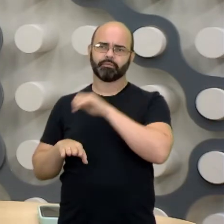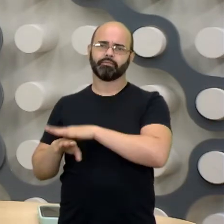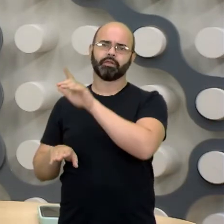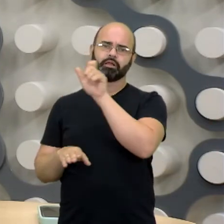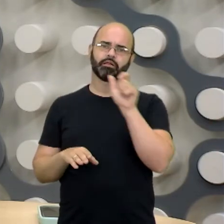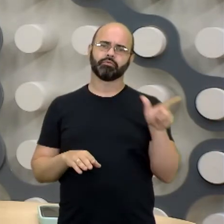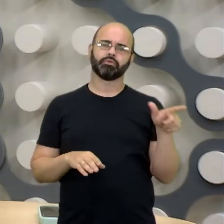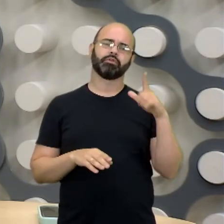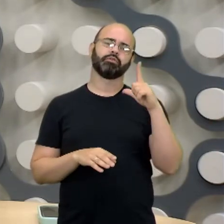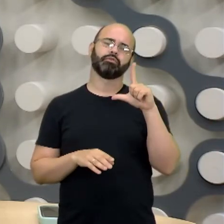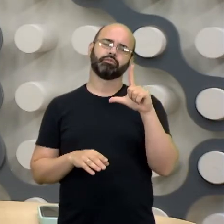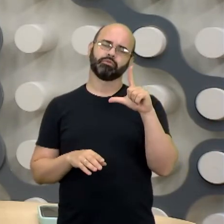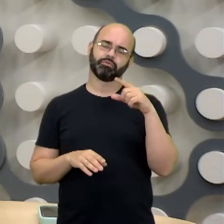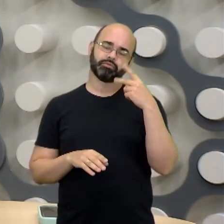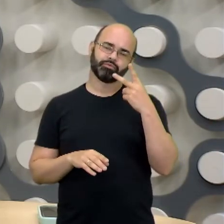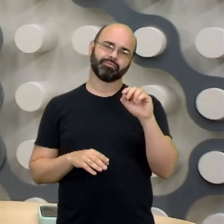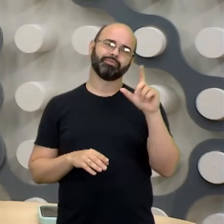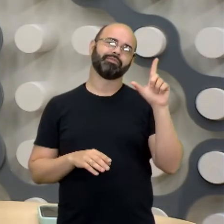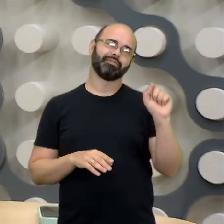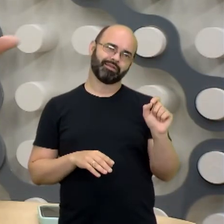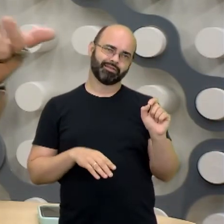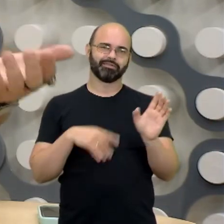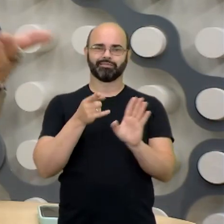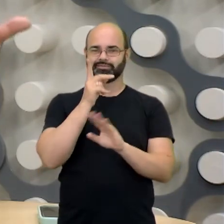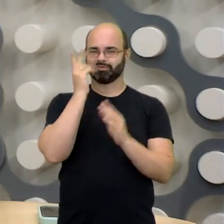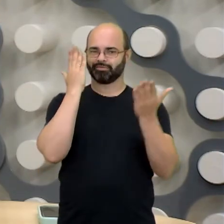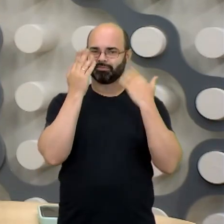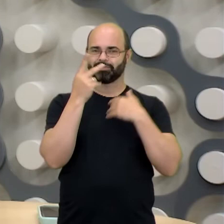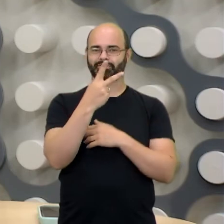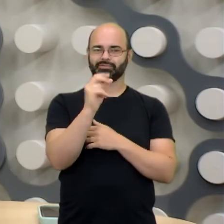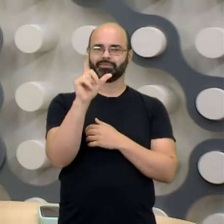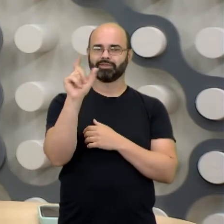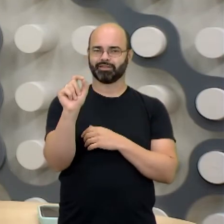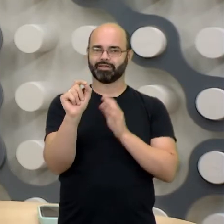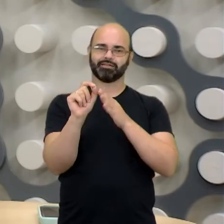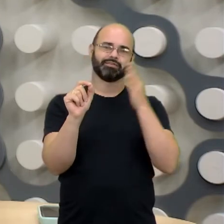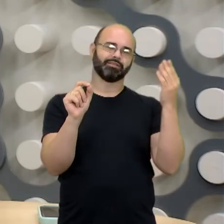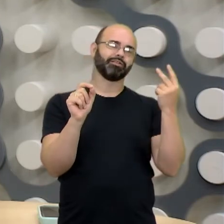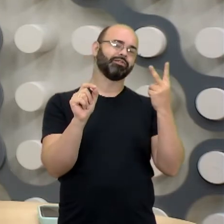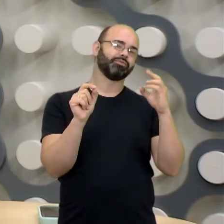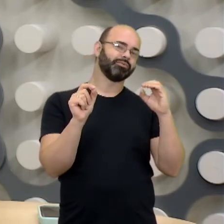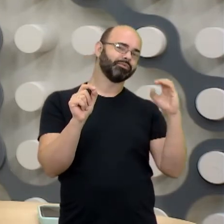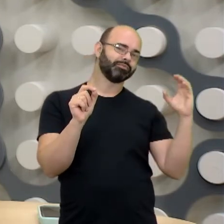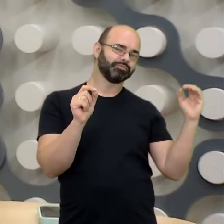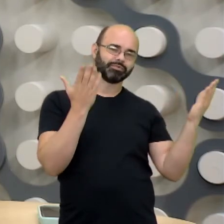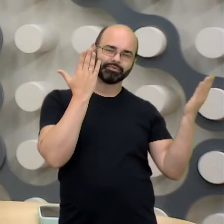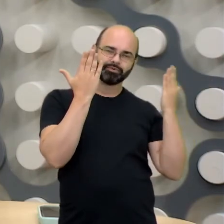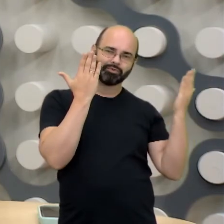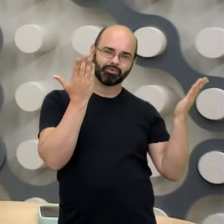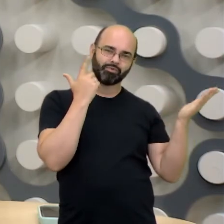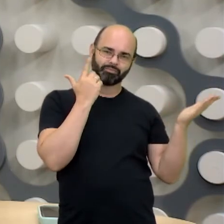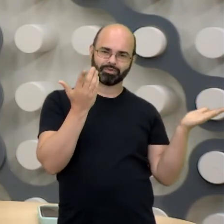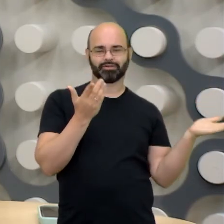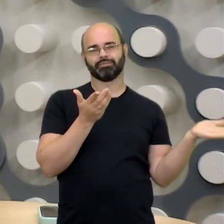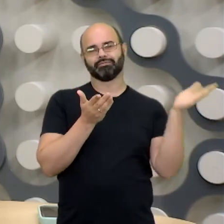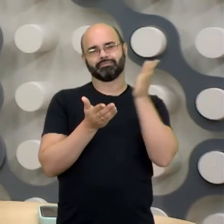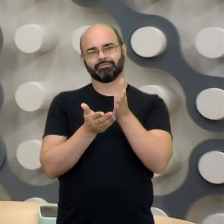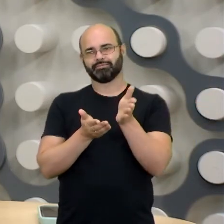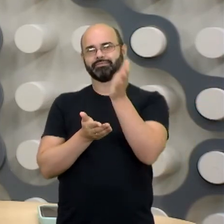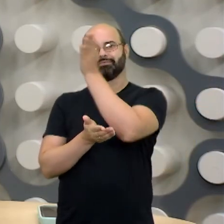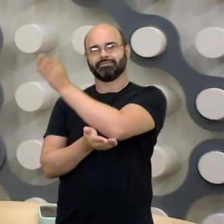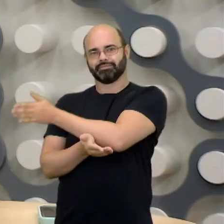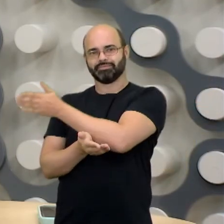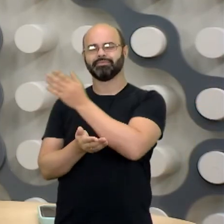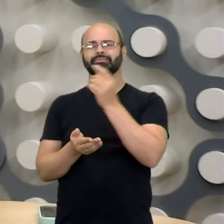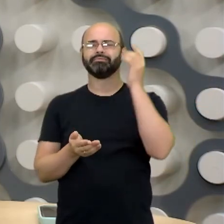como foi do censo de 2010 com o censo de 2000, e assim, né, sucessivamente, né? Imagina como é que foi, né, o censo aí, o primeiro